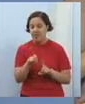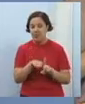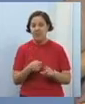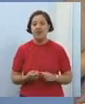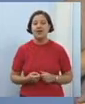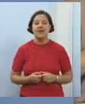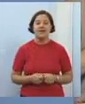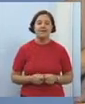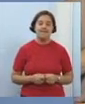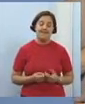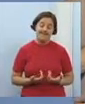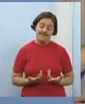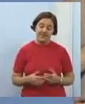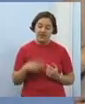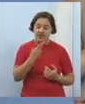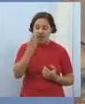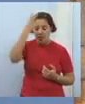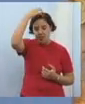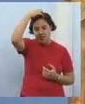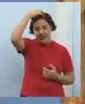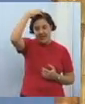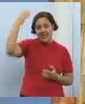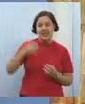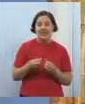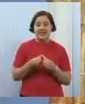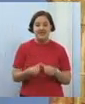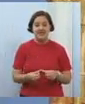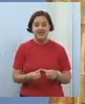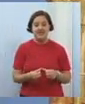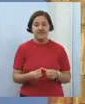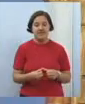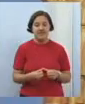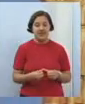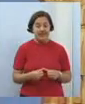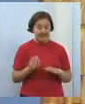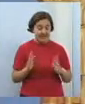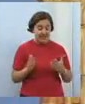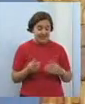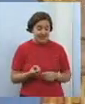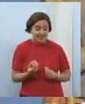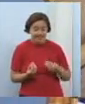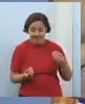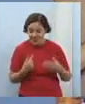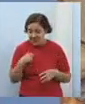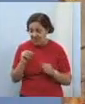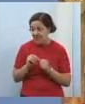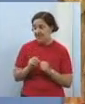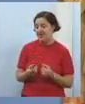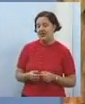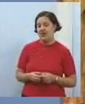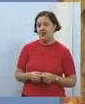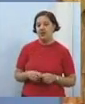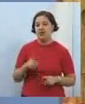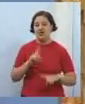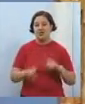Estou grávida. Aí o rei ficou, e agora? Ele não podia nem